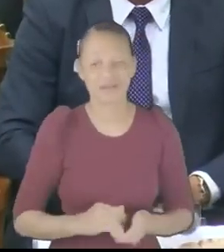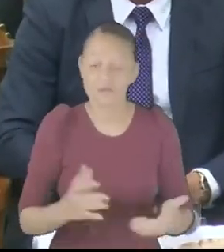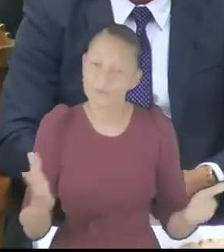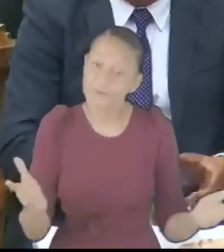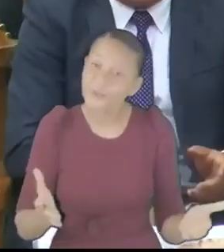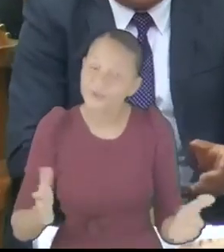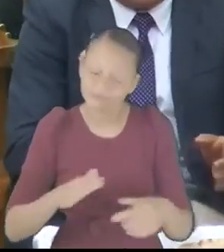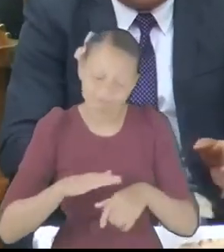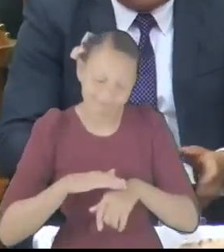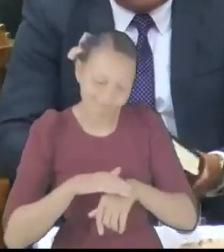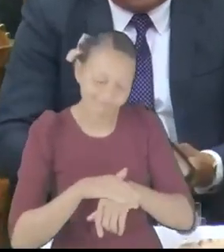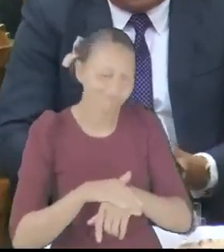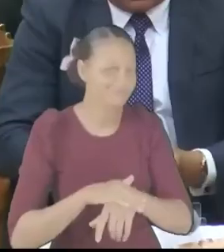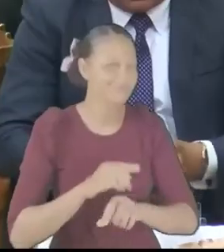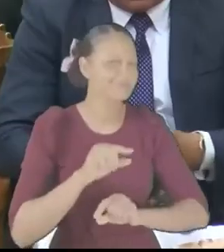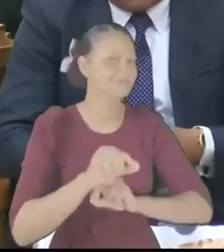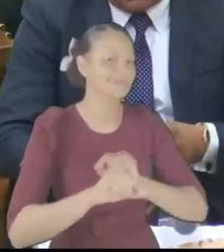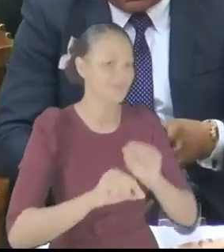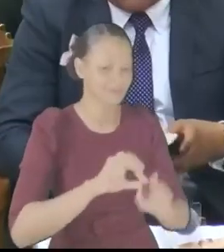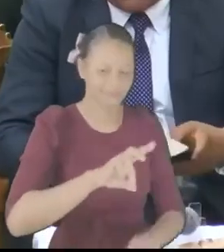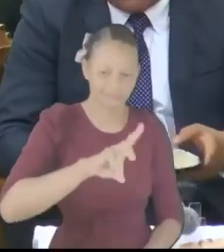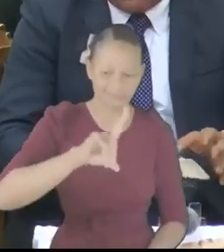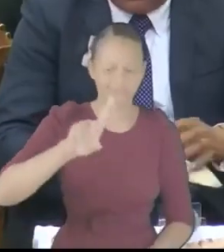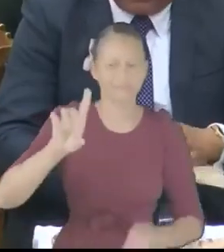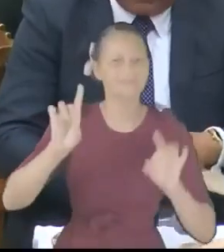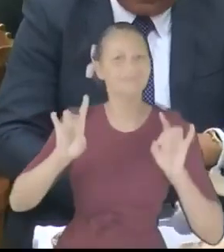nesta noite, noite de Santa Ceia,